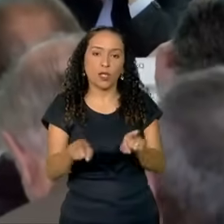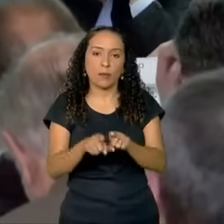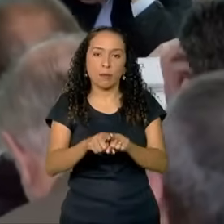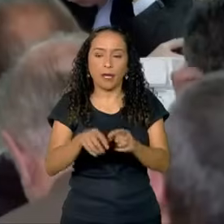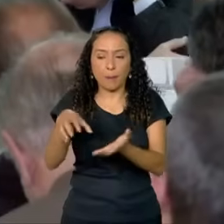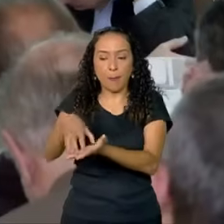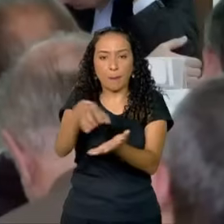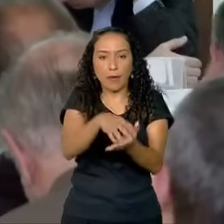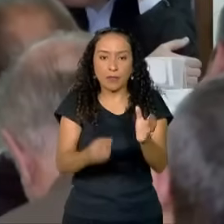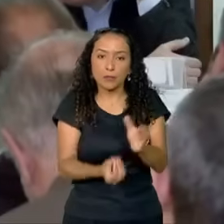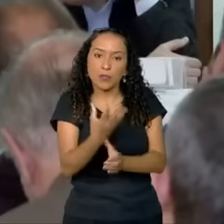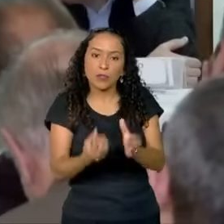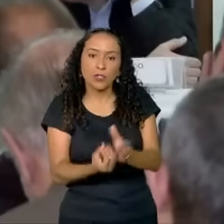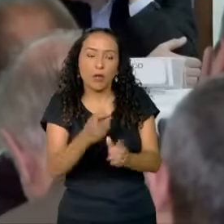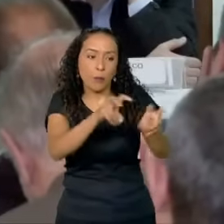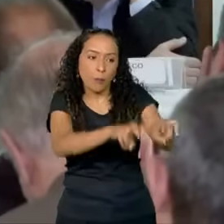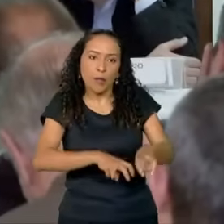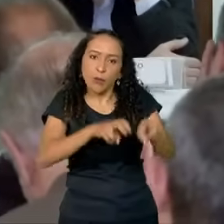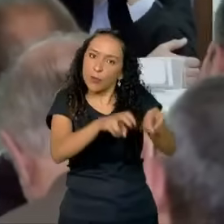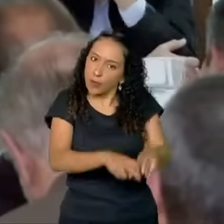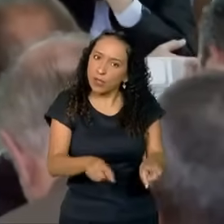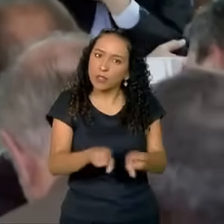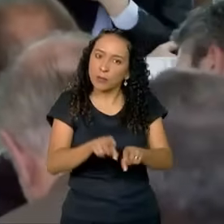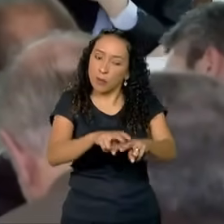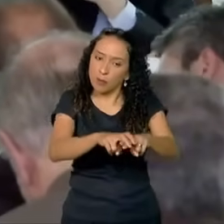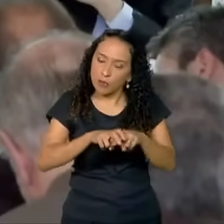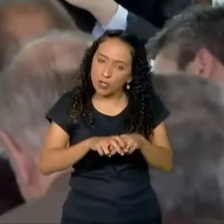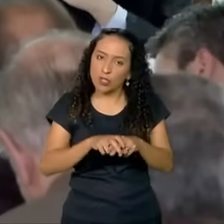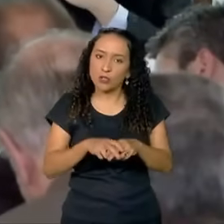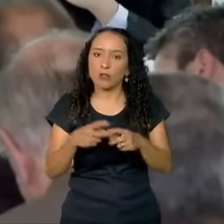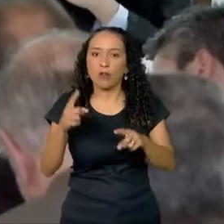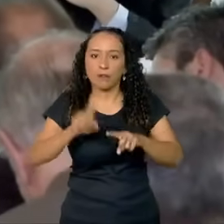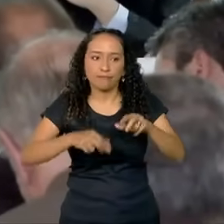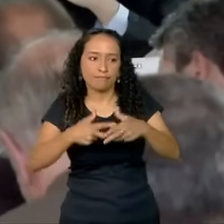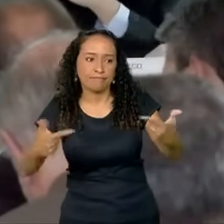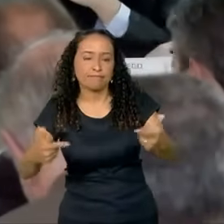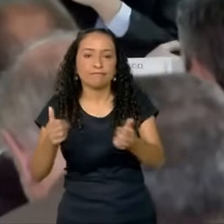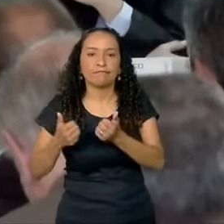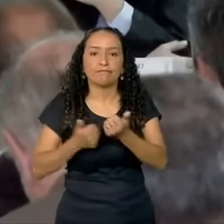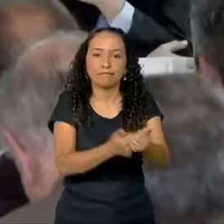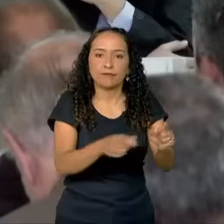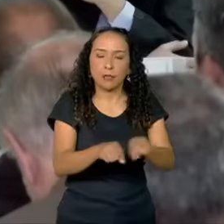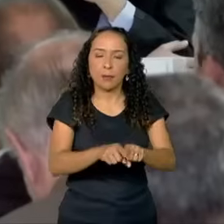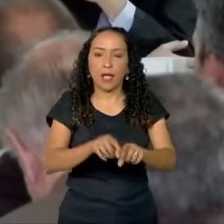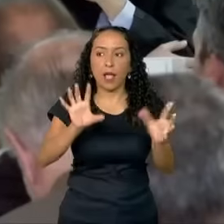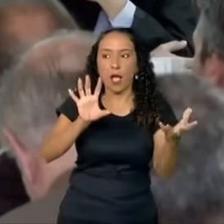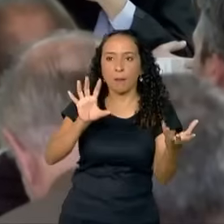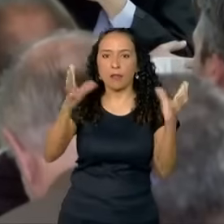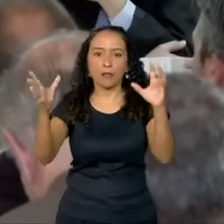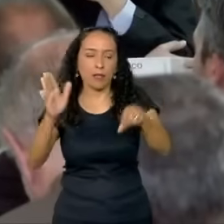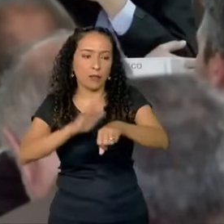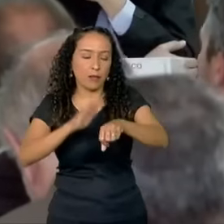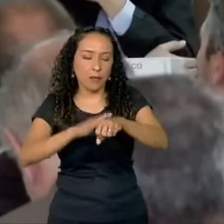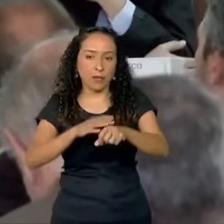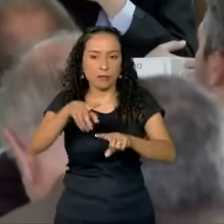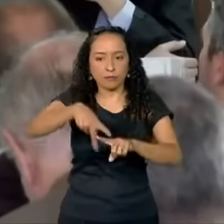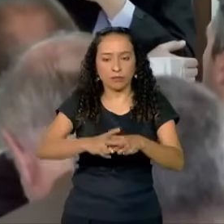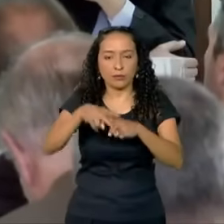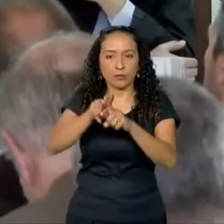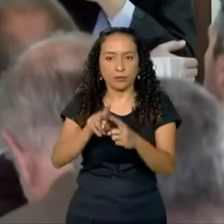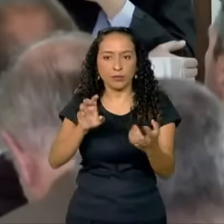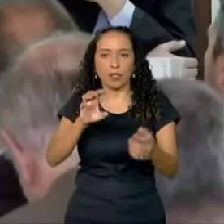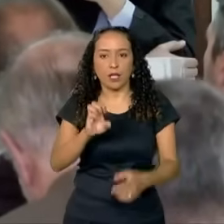das unidades de produção agropecuária por conta da questão do abastecimento e medidas ambientais, naturalmente, para a recuperação de